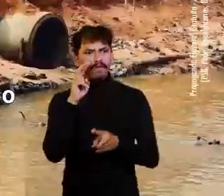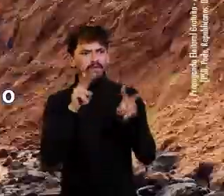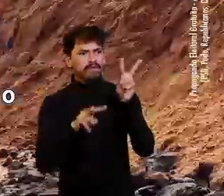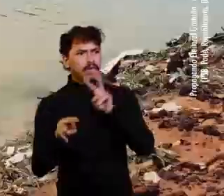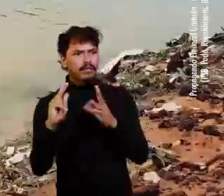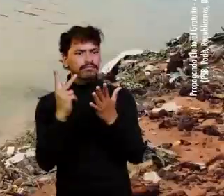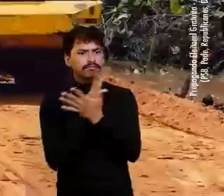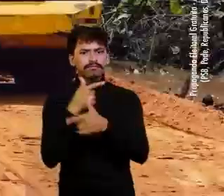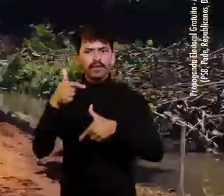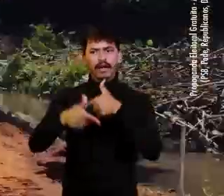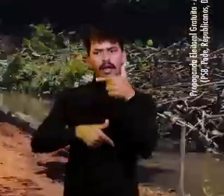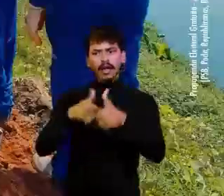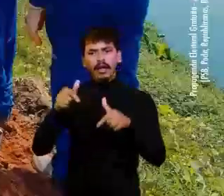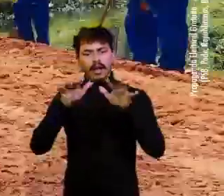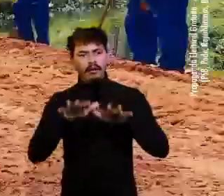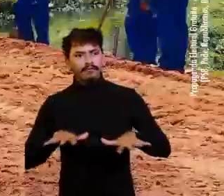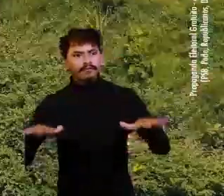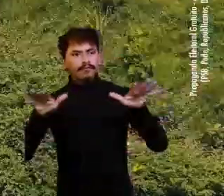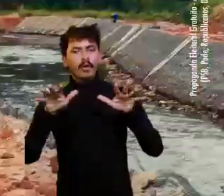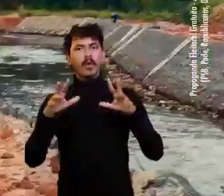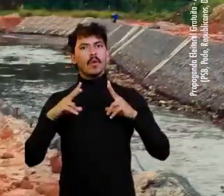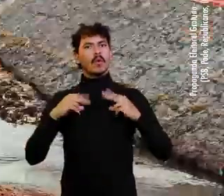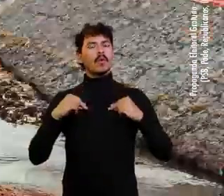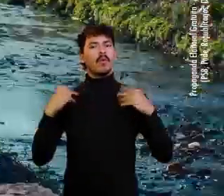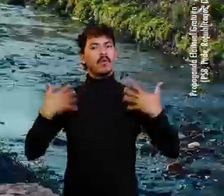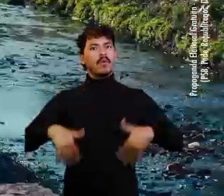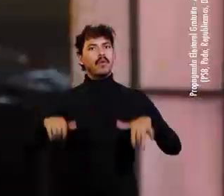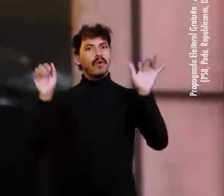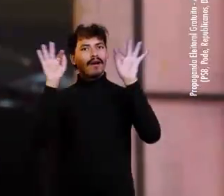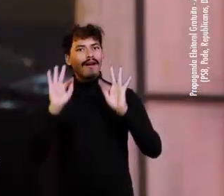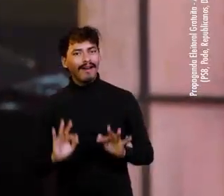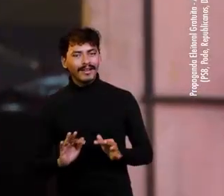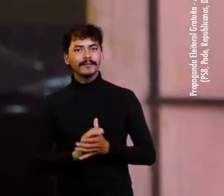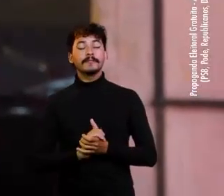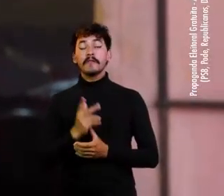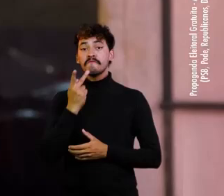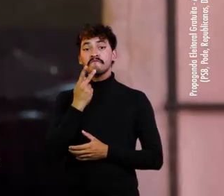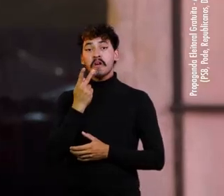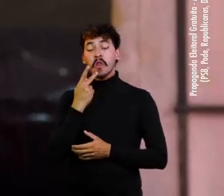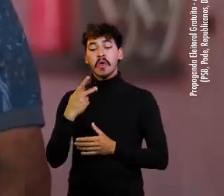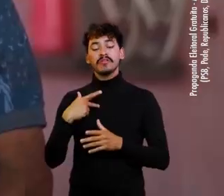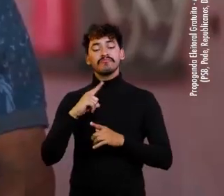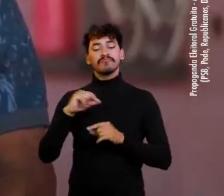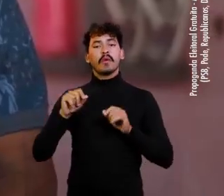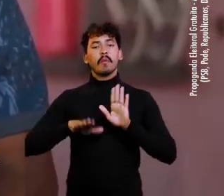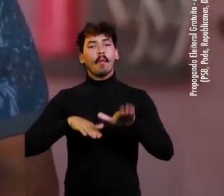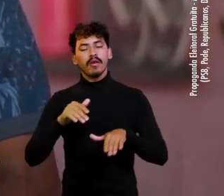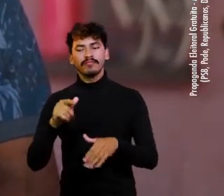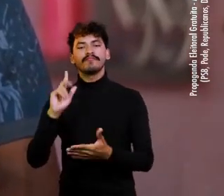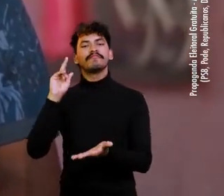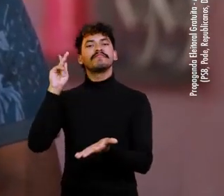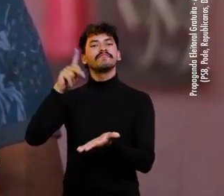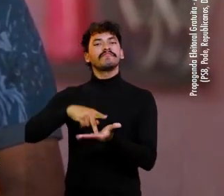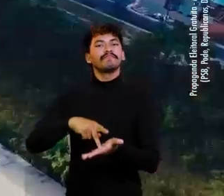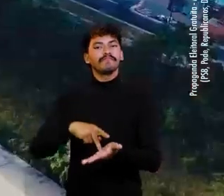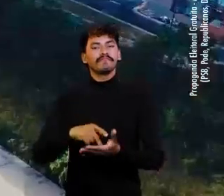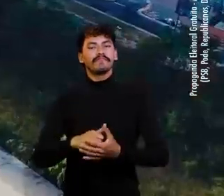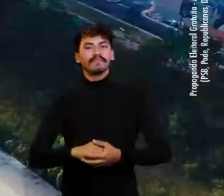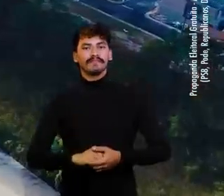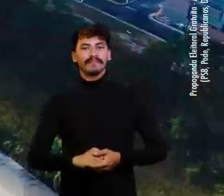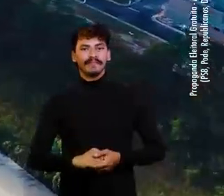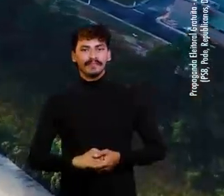frente, que eu vi o trabalho acontecendo, foi uma alegria muito grande. Ele disse que ia nos tirar da lama e cumpriu a palavra